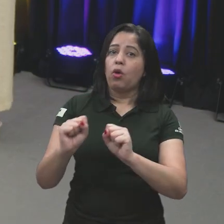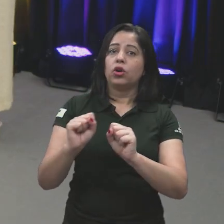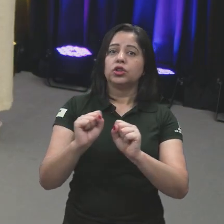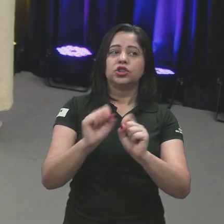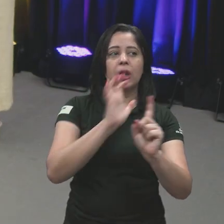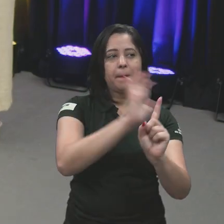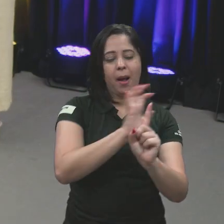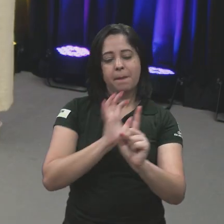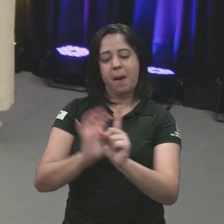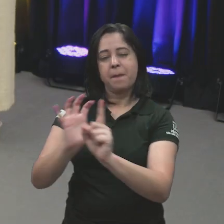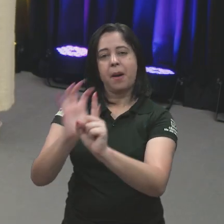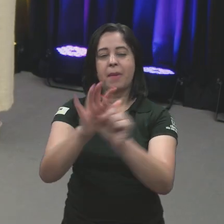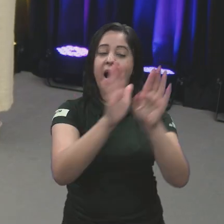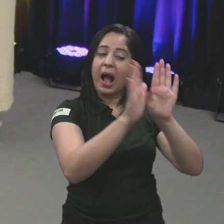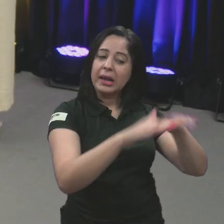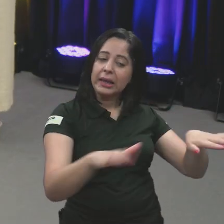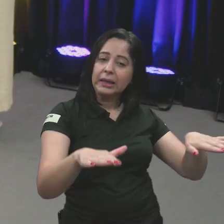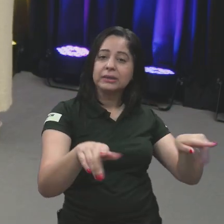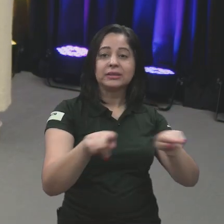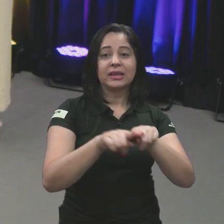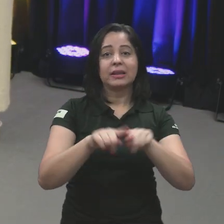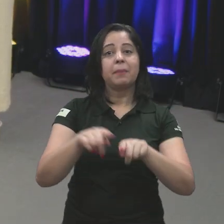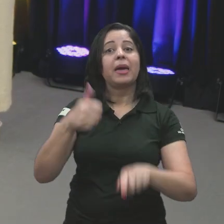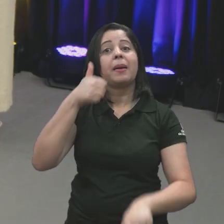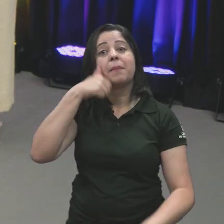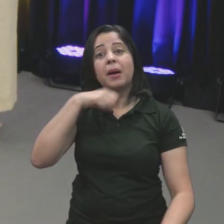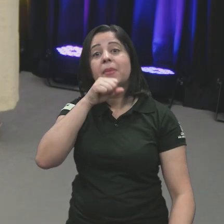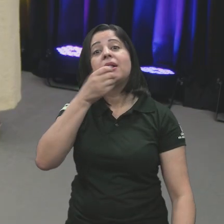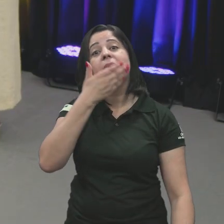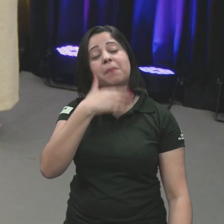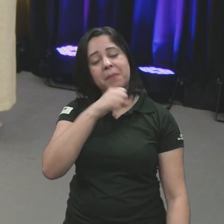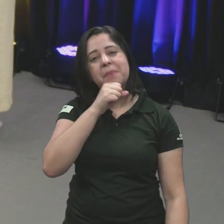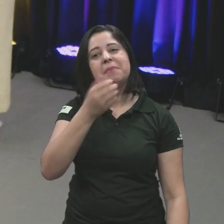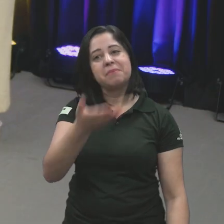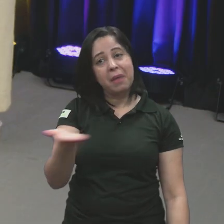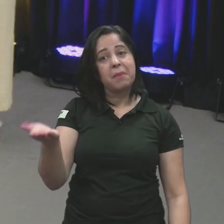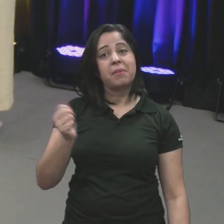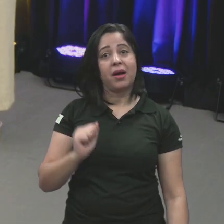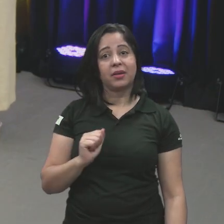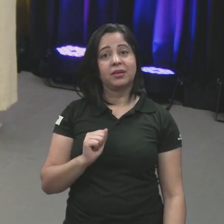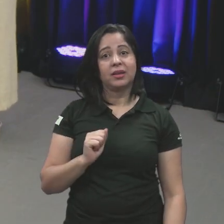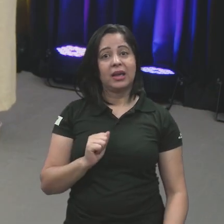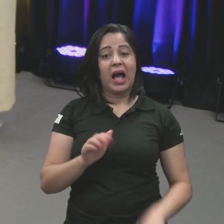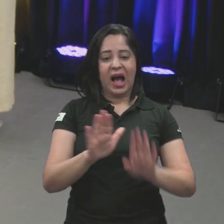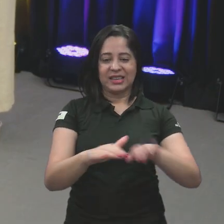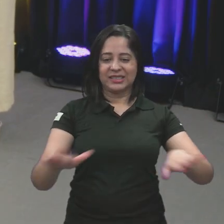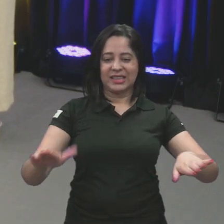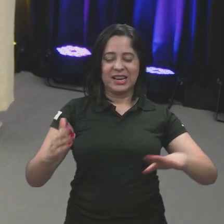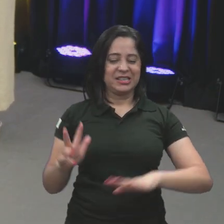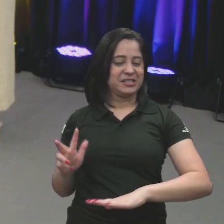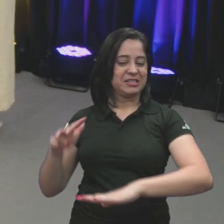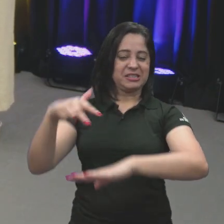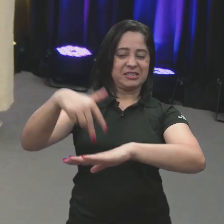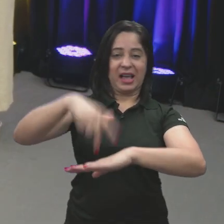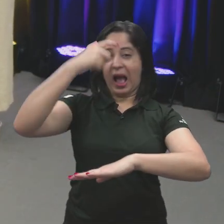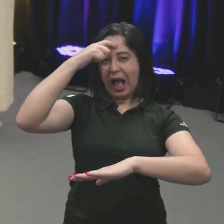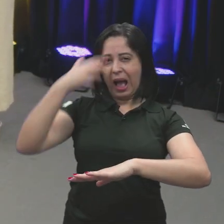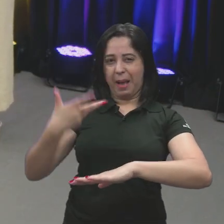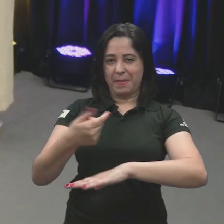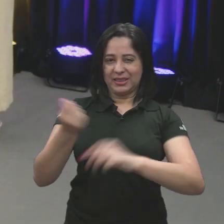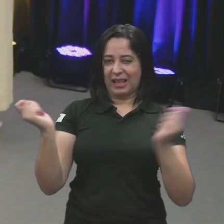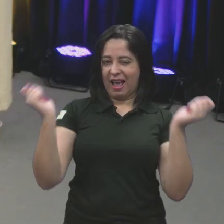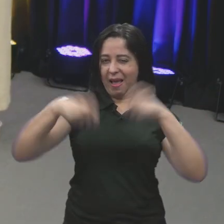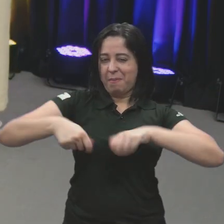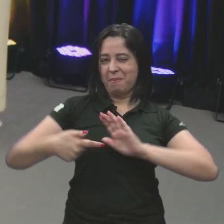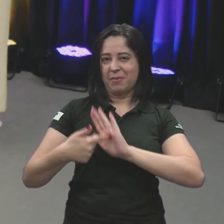e também outros pais a ajudar aí com que crianças estejam cada vez mais explorando as suas habilidades. Obrigada.